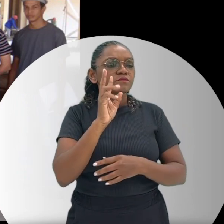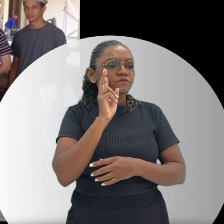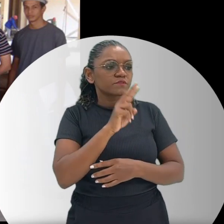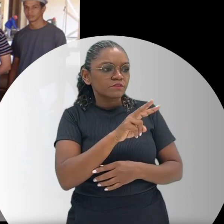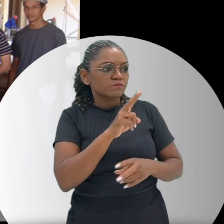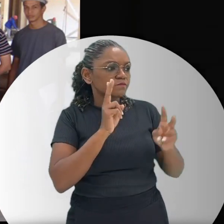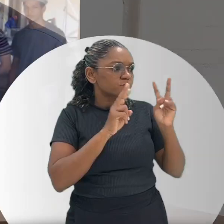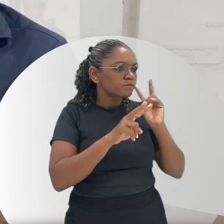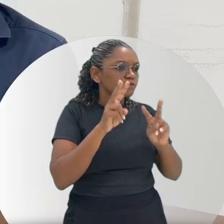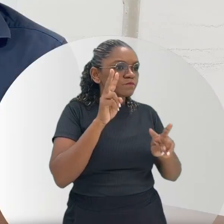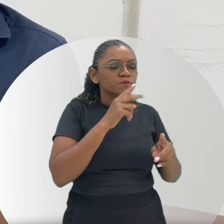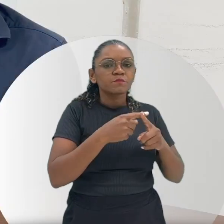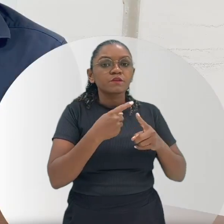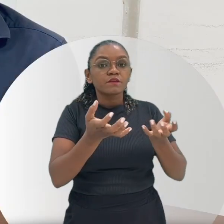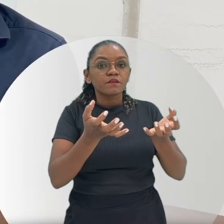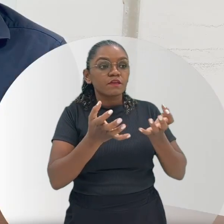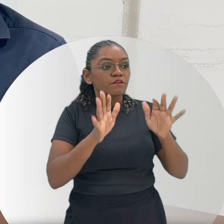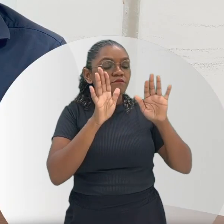Então, para mim,